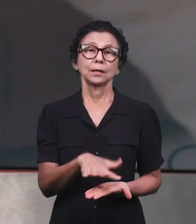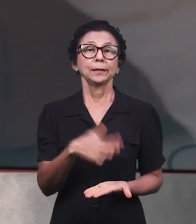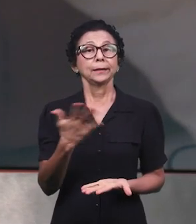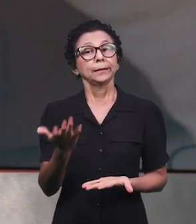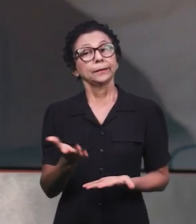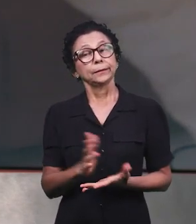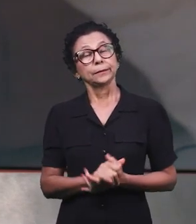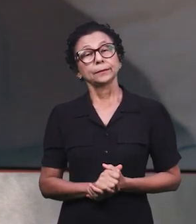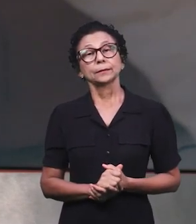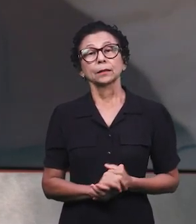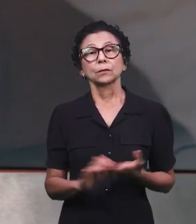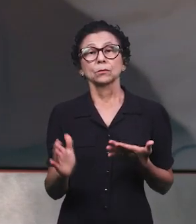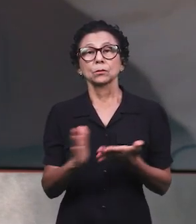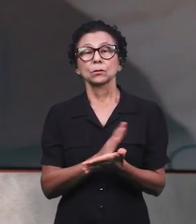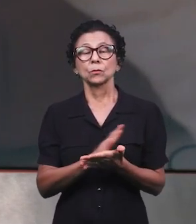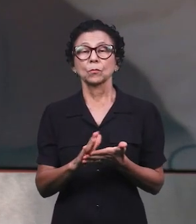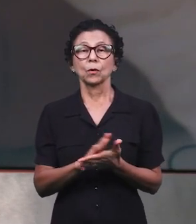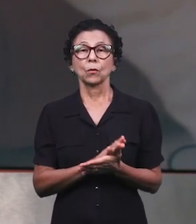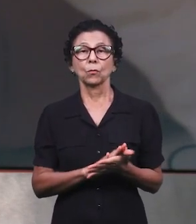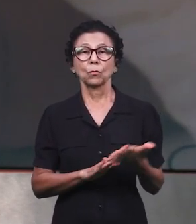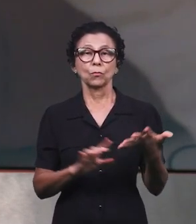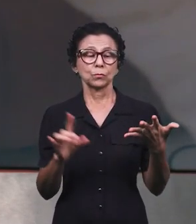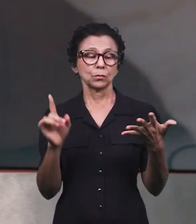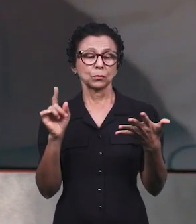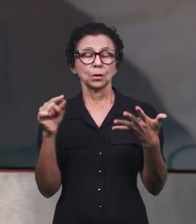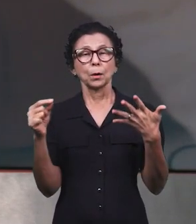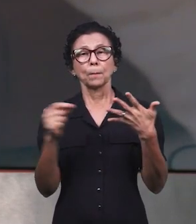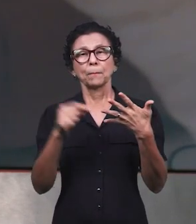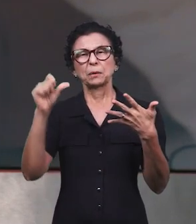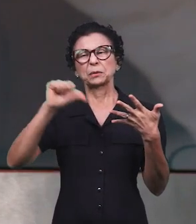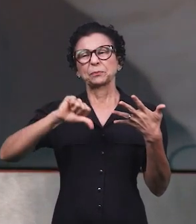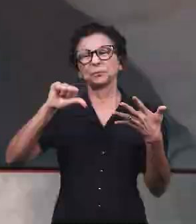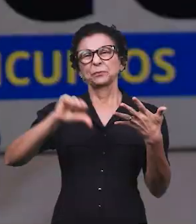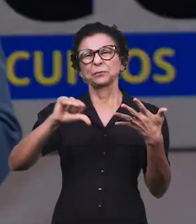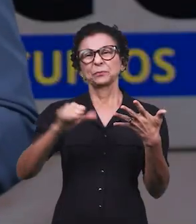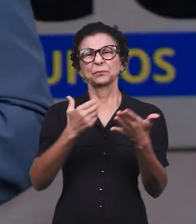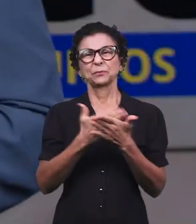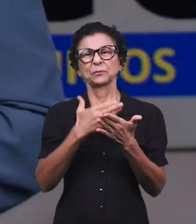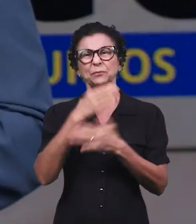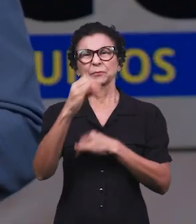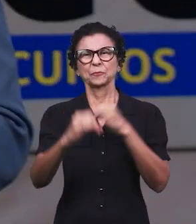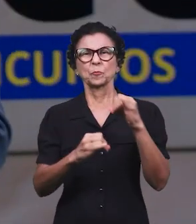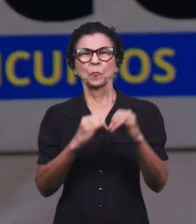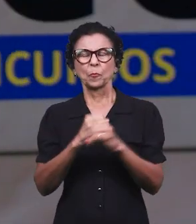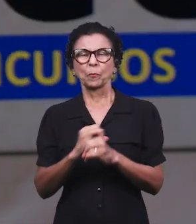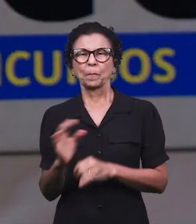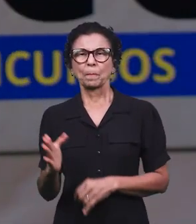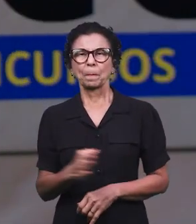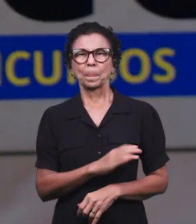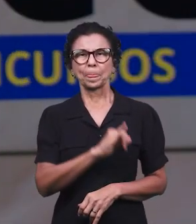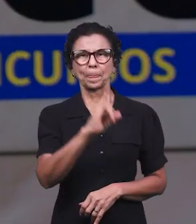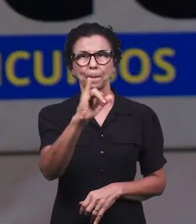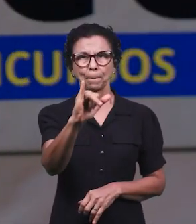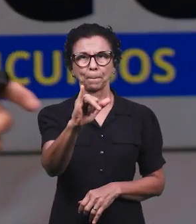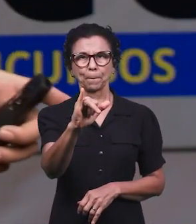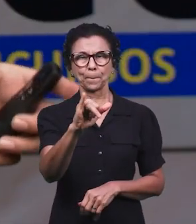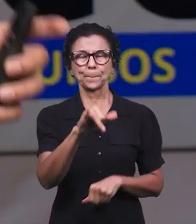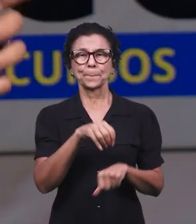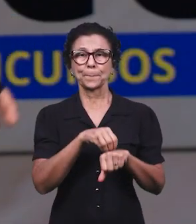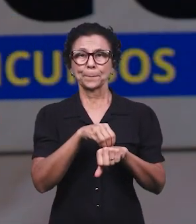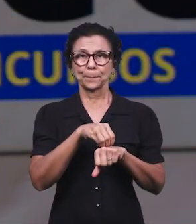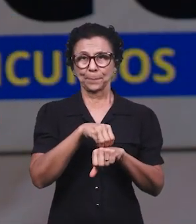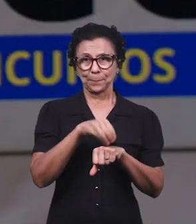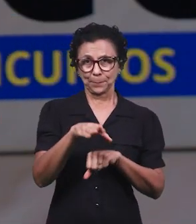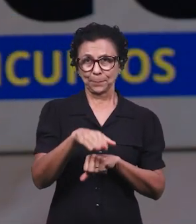as desvantagens de estudar online, tá certo? Mas eu quero te falar uma coisa. Ainda que a